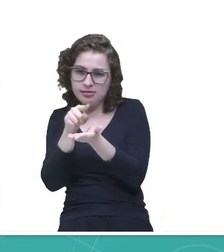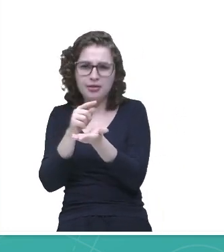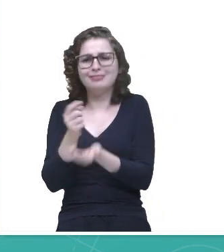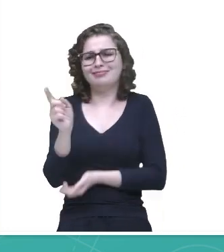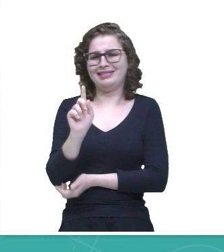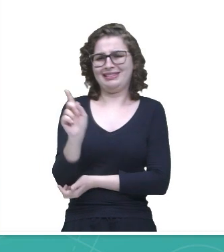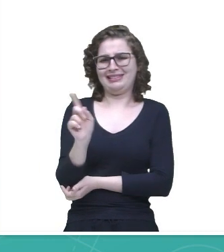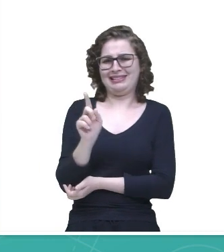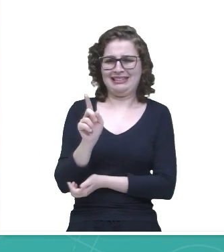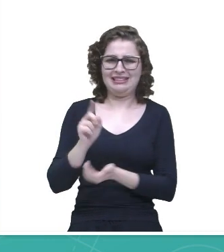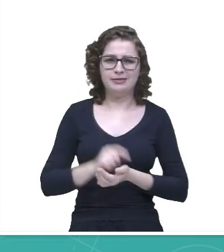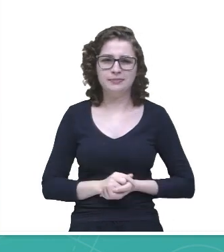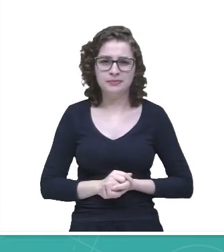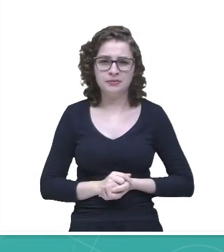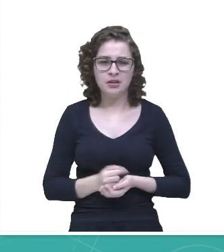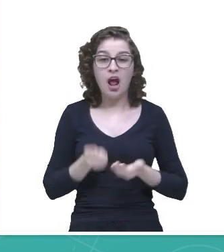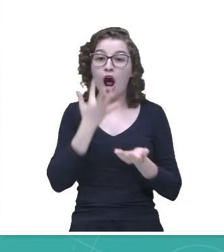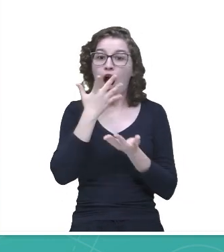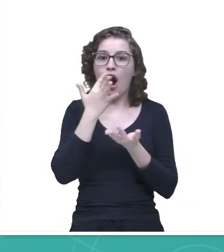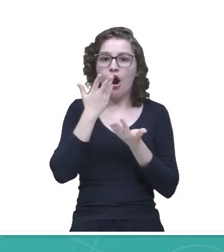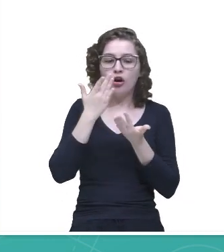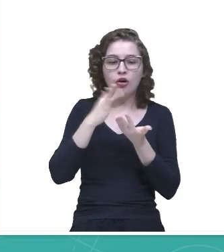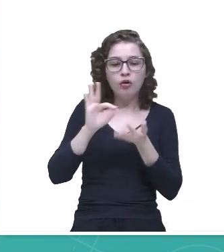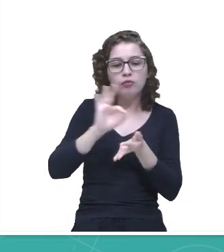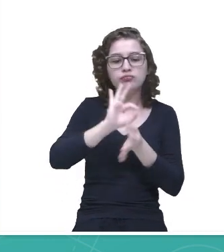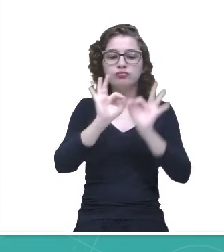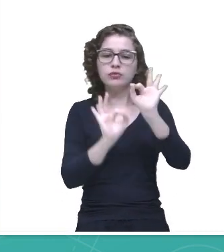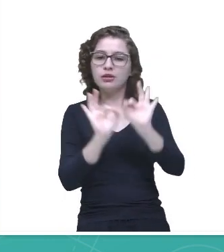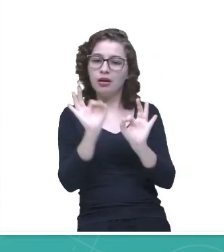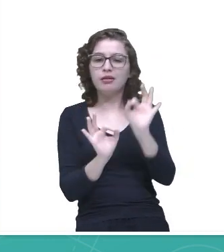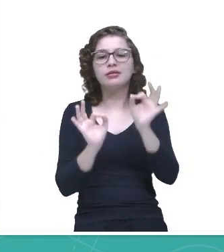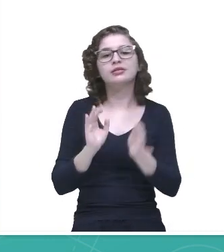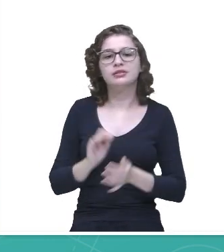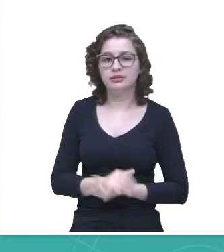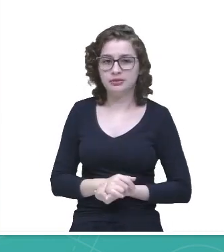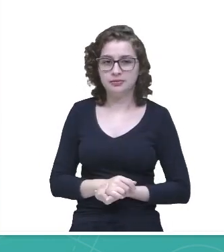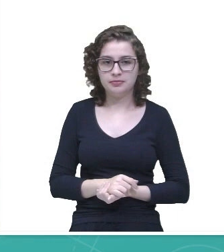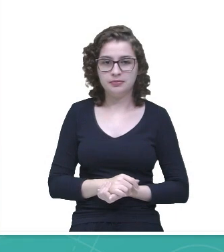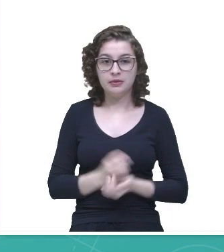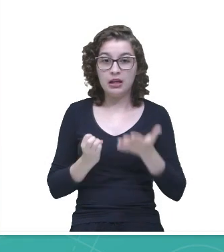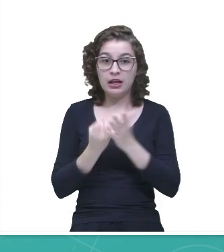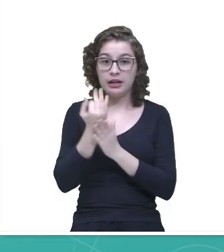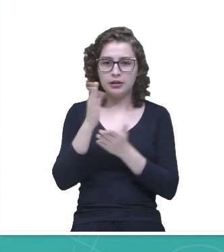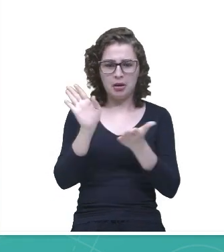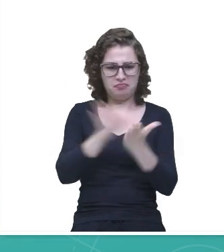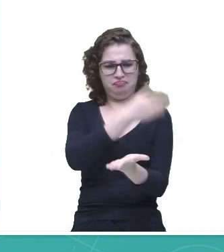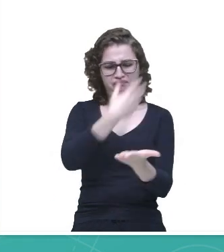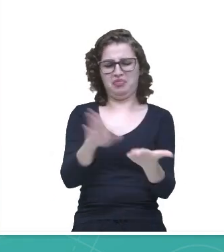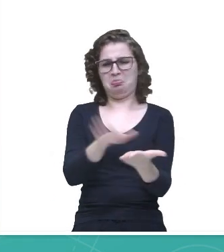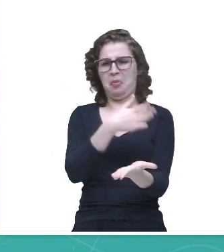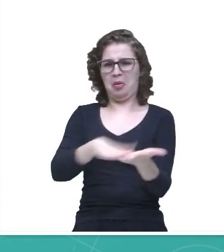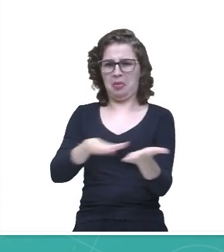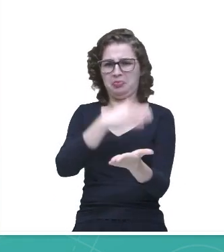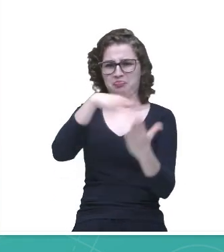Eles falavam que as cores faziam essa delimitação, tá? Mas sim formados por manchas. Rompimento